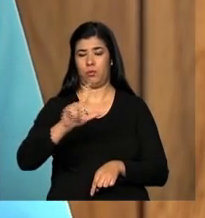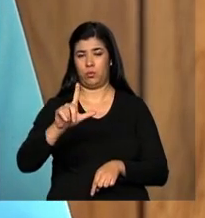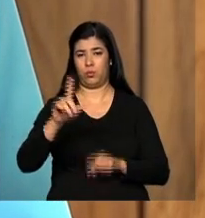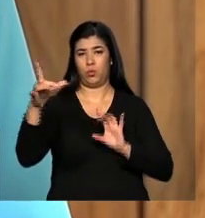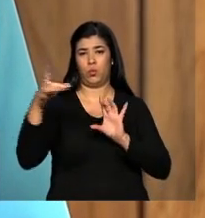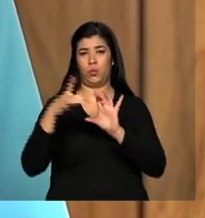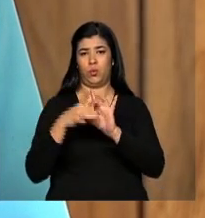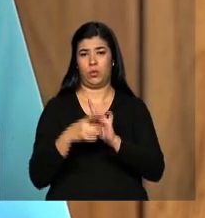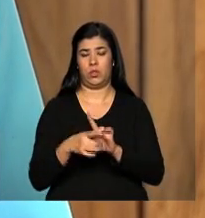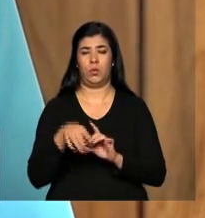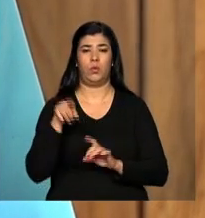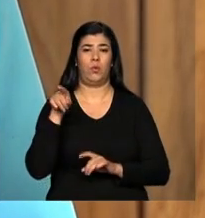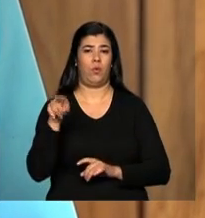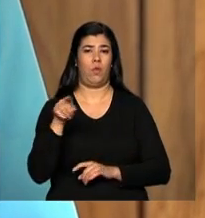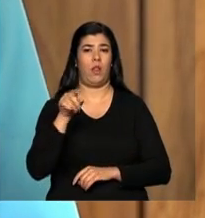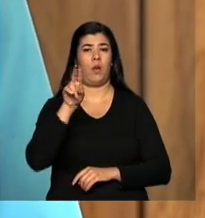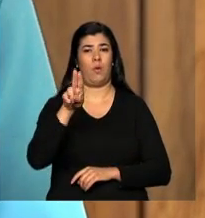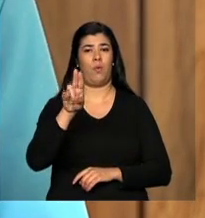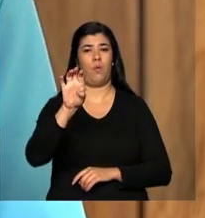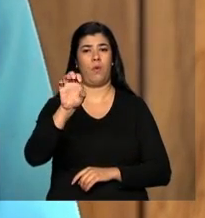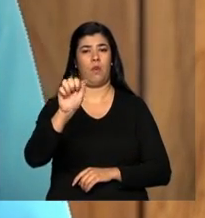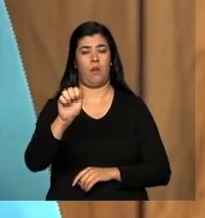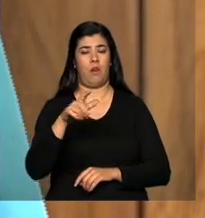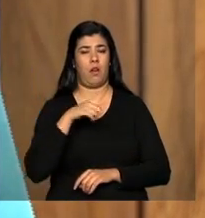da agenda externa do bloco.